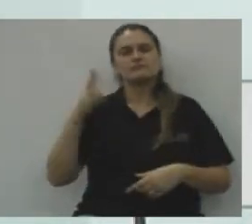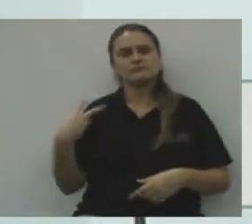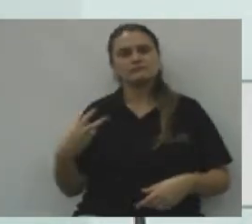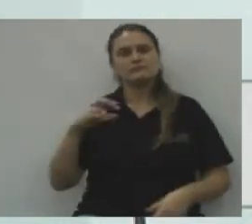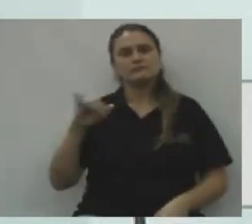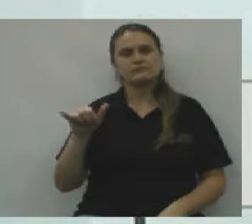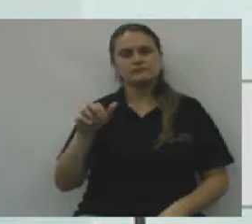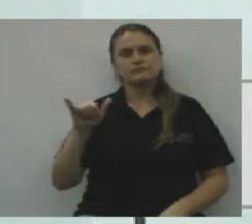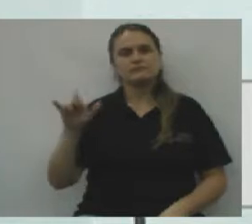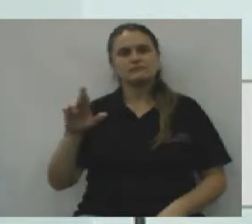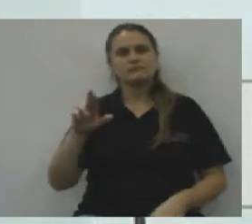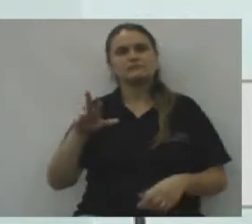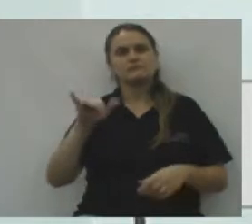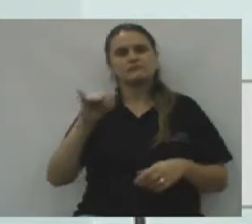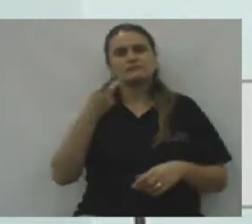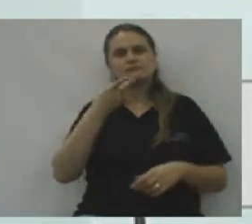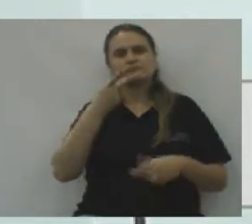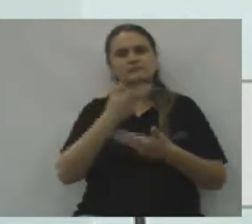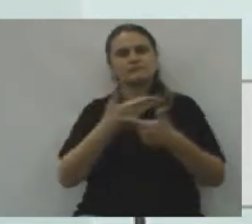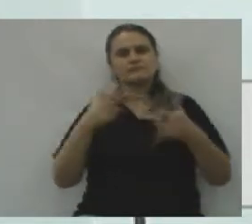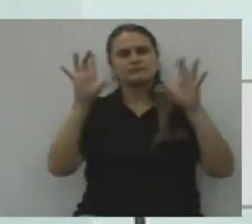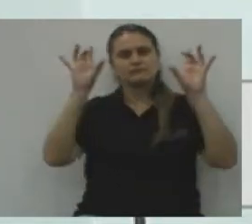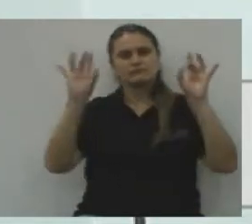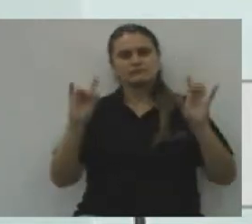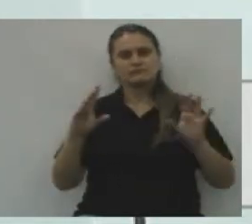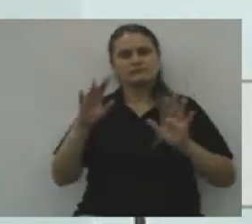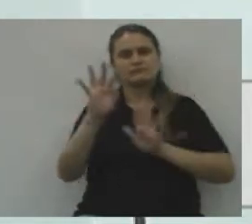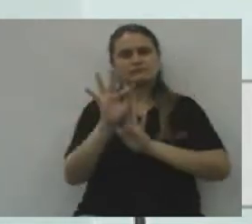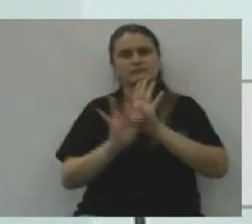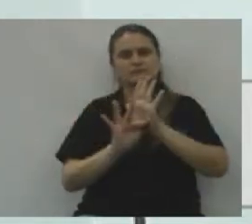maneira bastante especial no texto do projeto de lei,